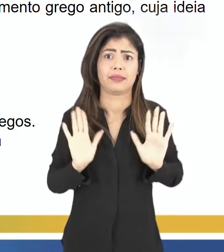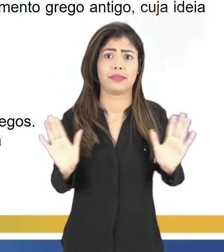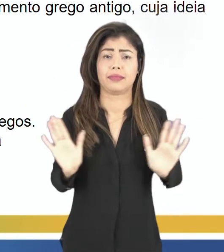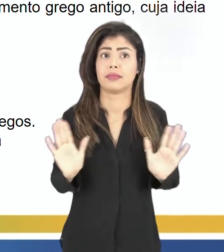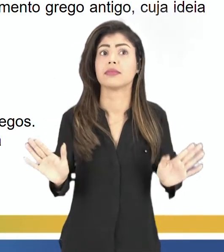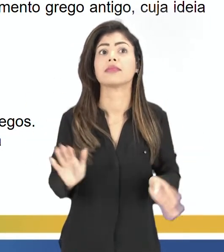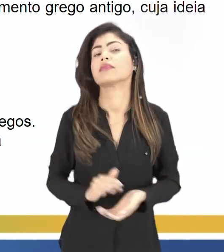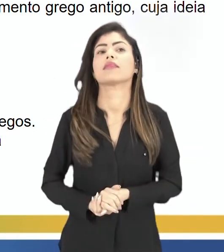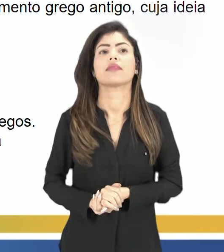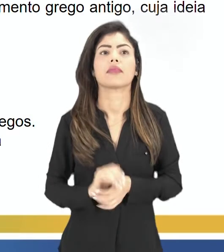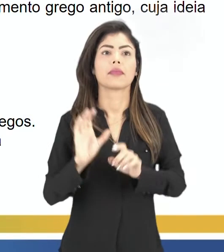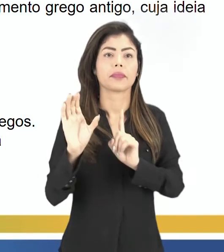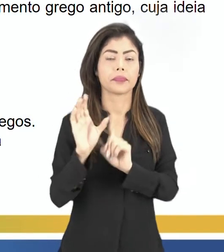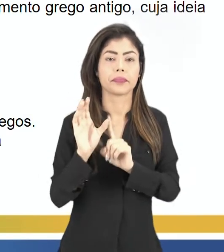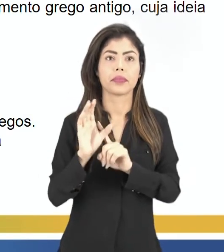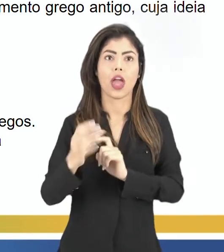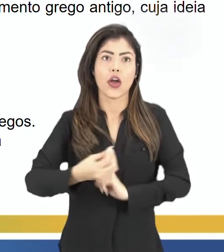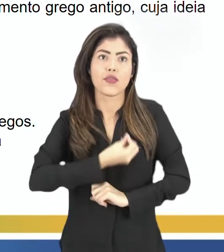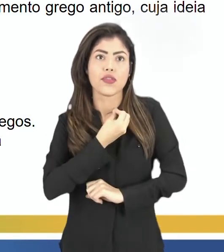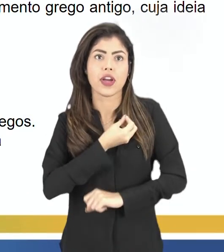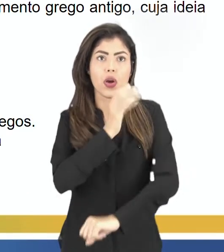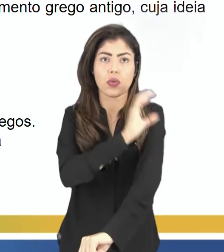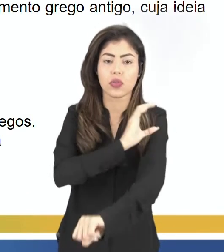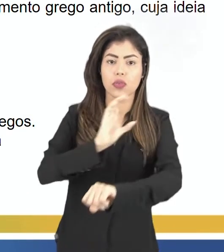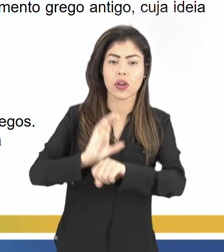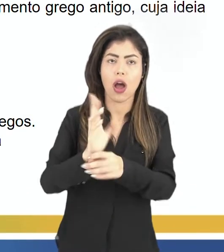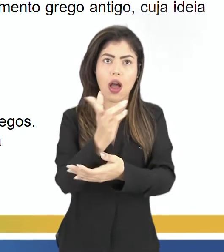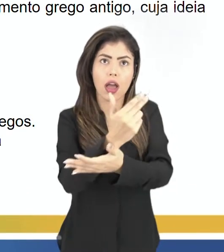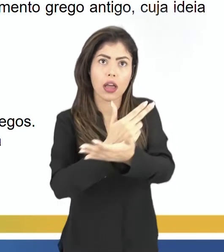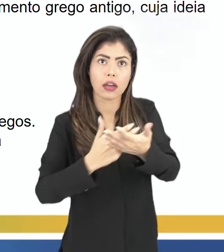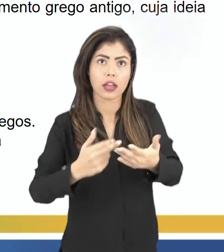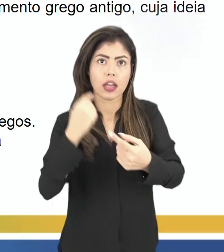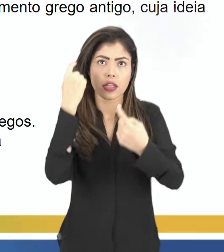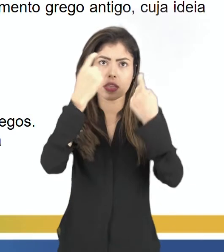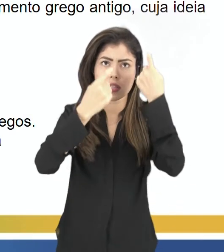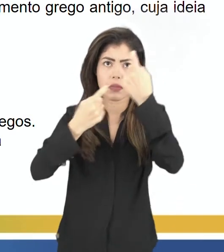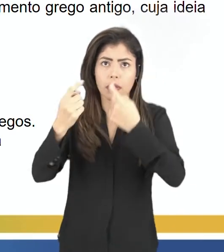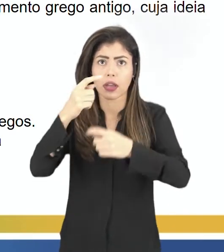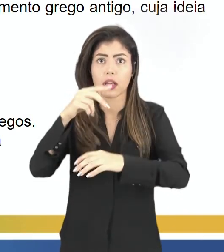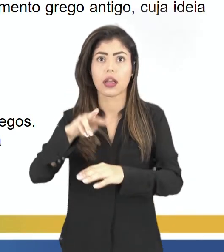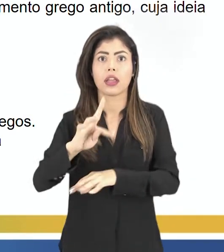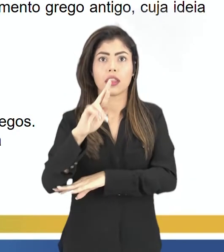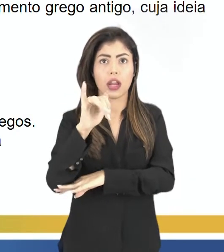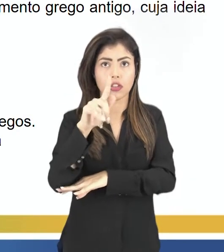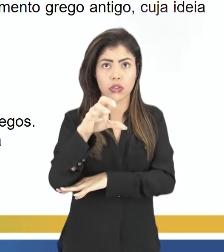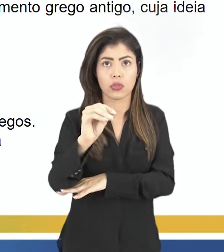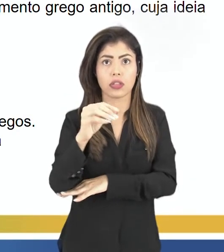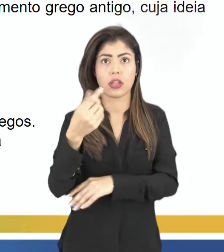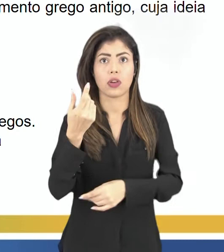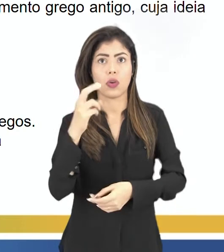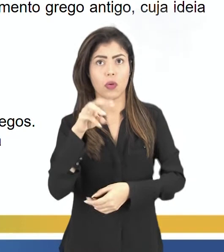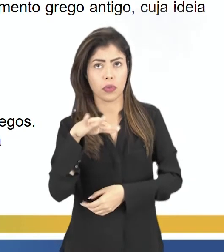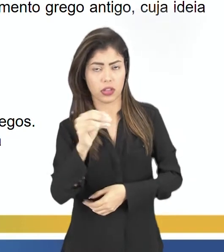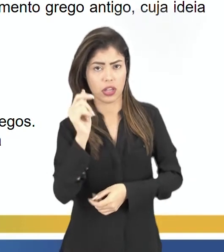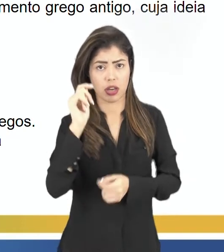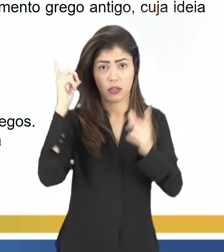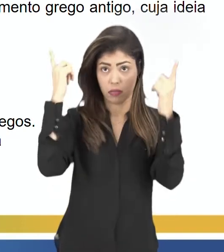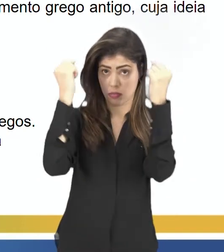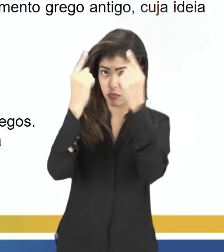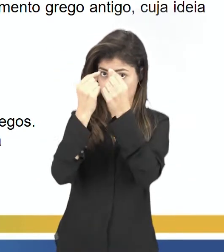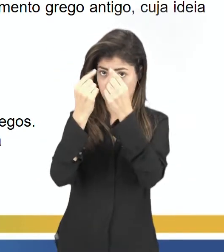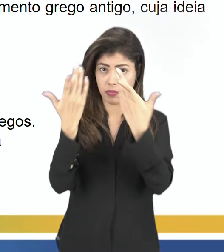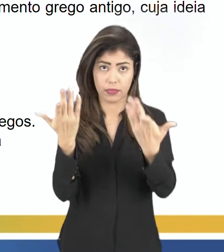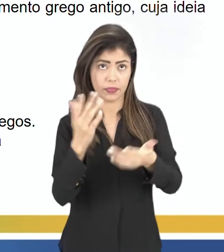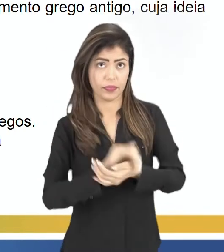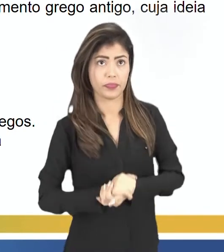Não, não. Vamos para C. Vida cultural e artística expressa por dramaturgos trágicos e cômicos